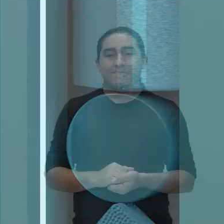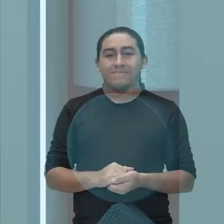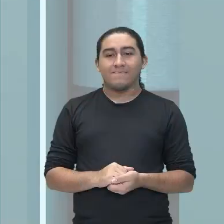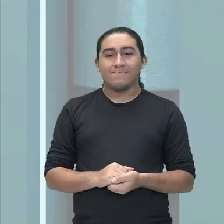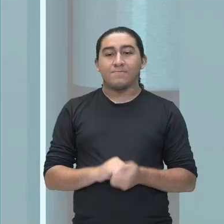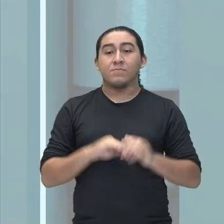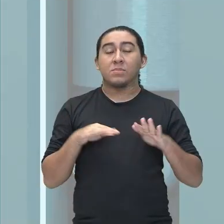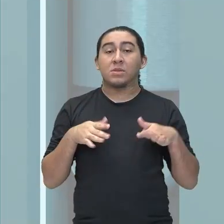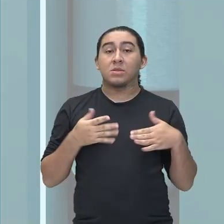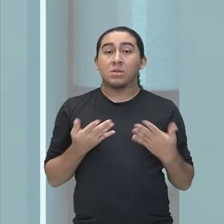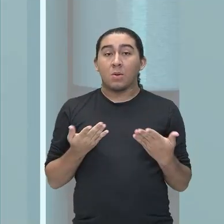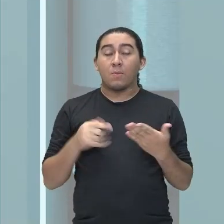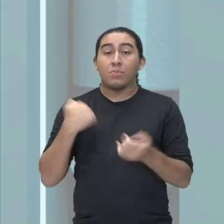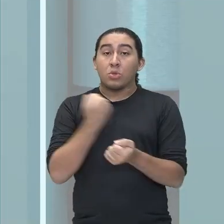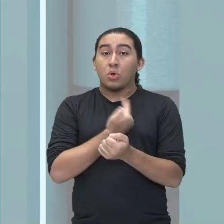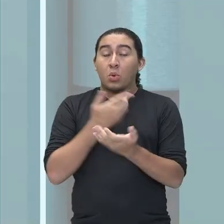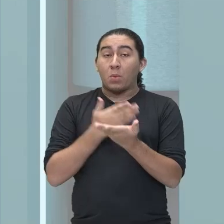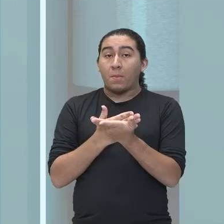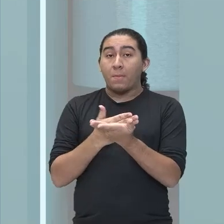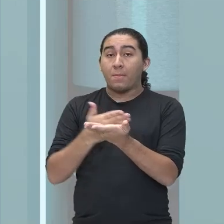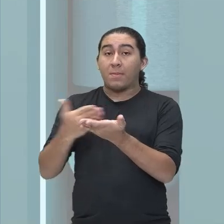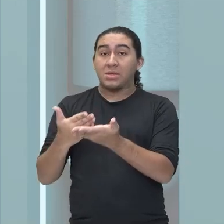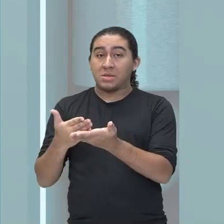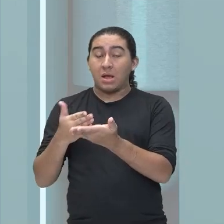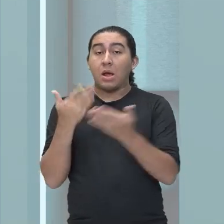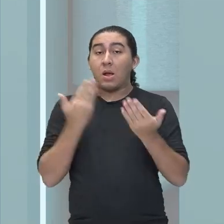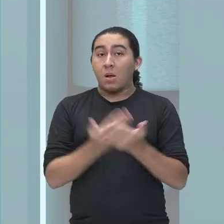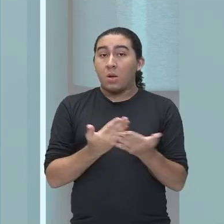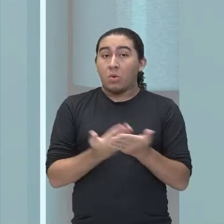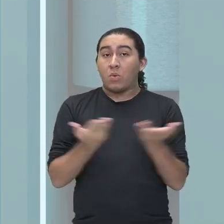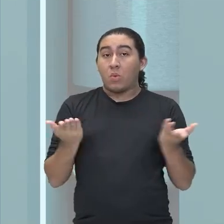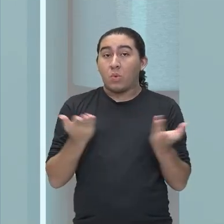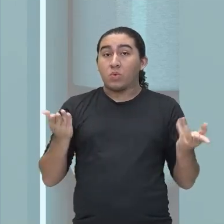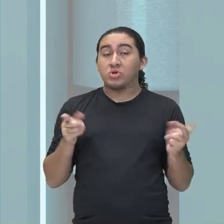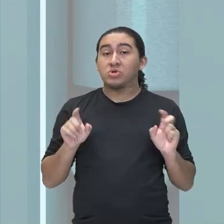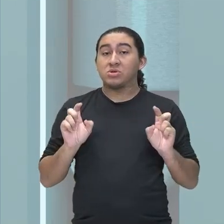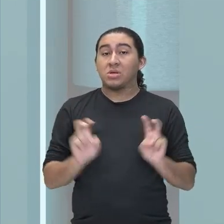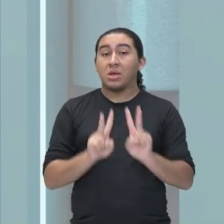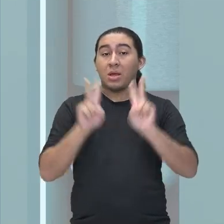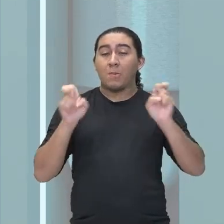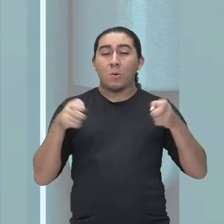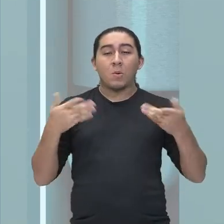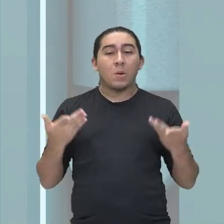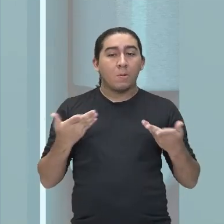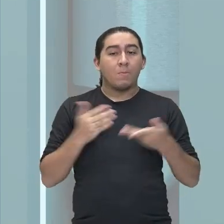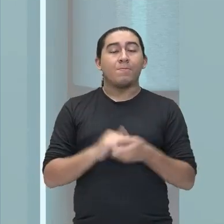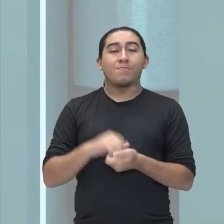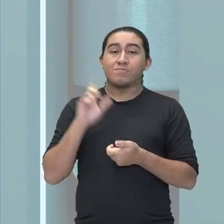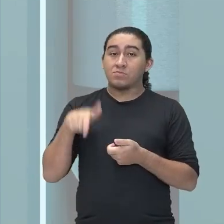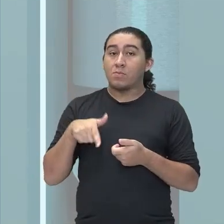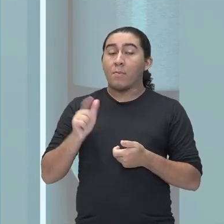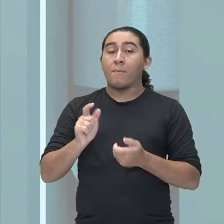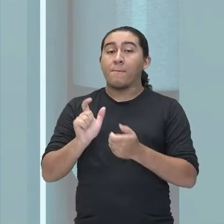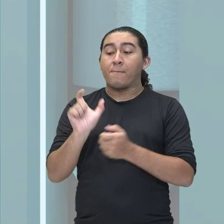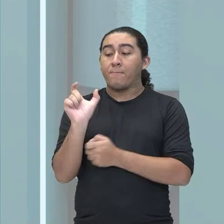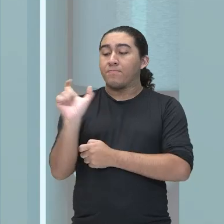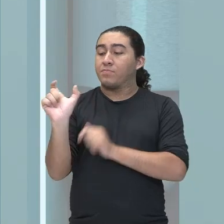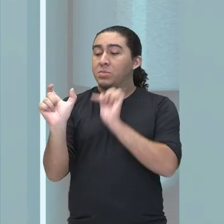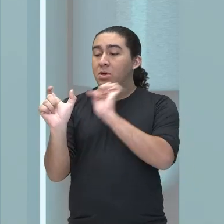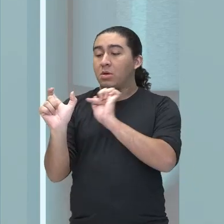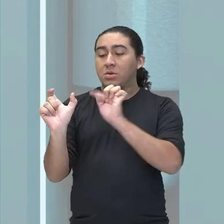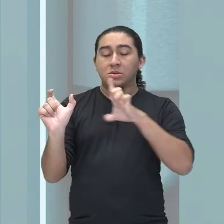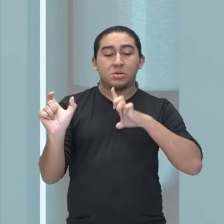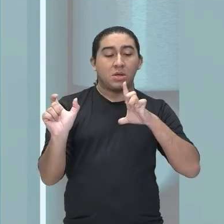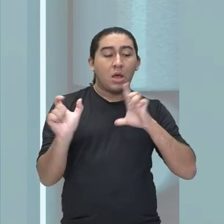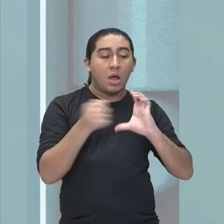Então, a gente vai começar, né, a nossa aula falando de palavras que qualificam, né,